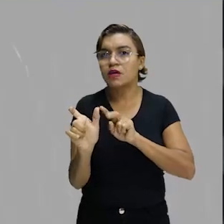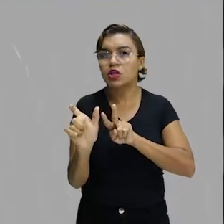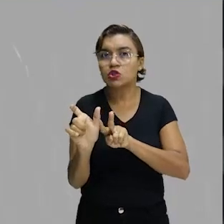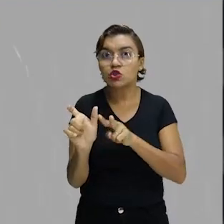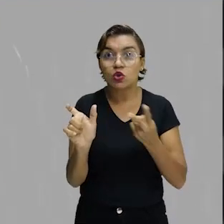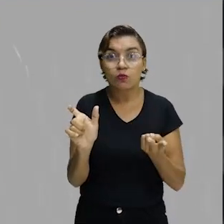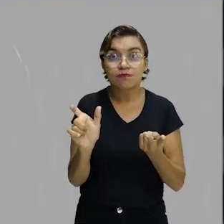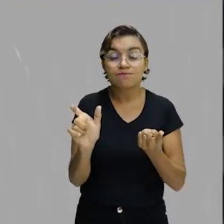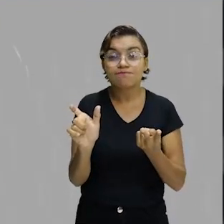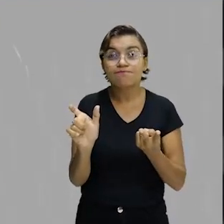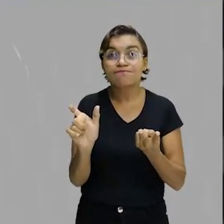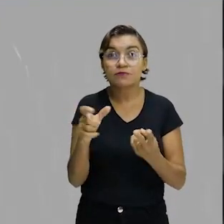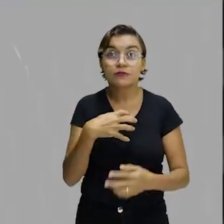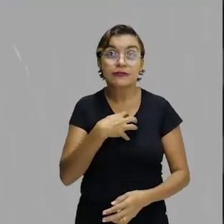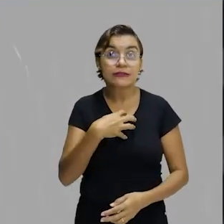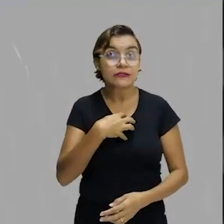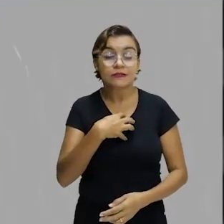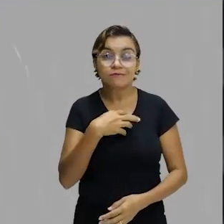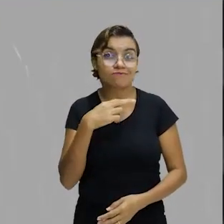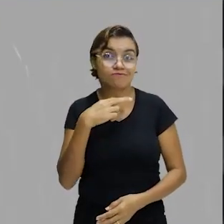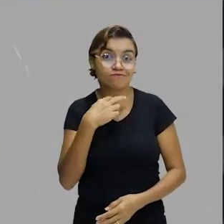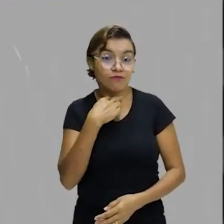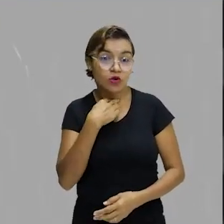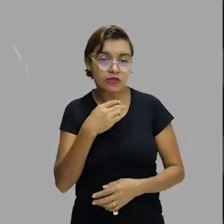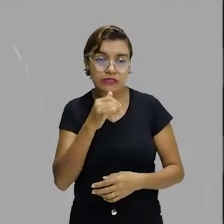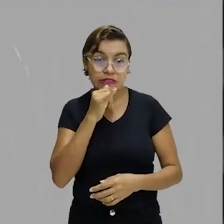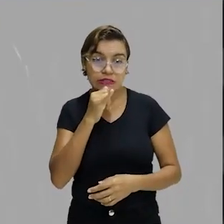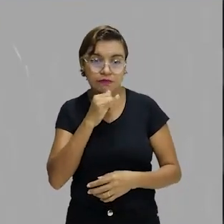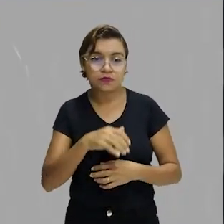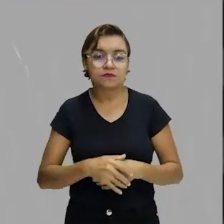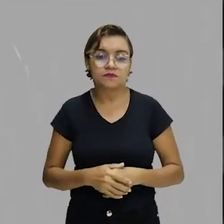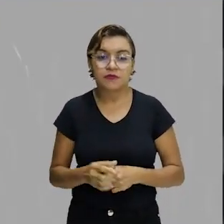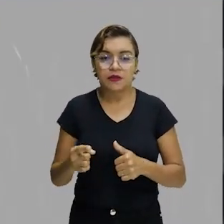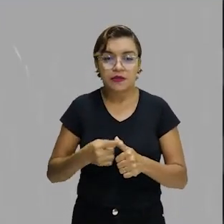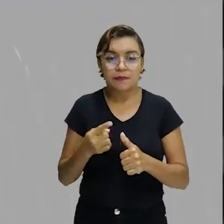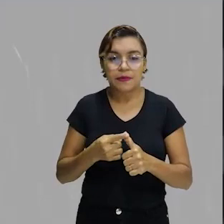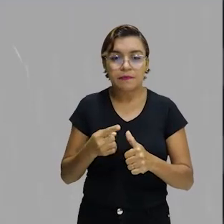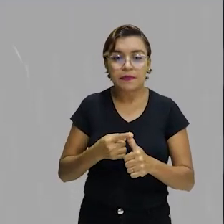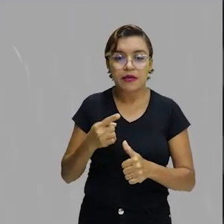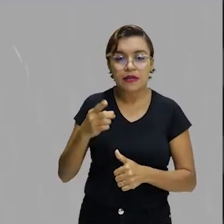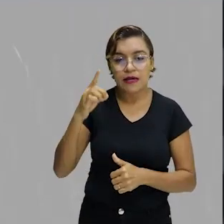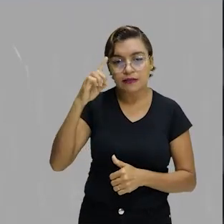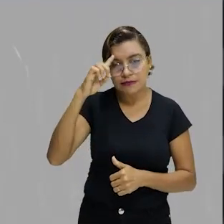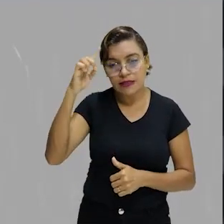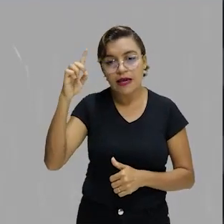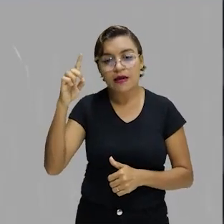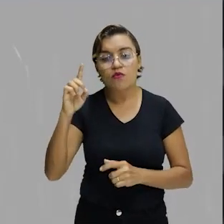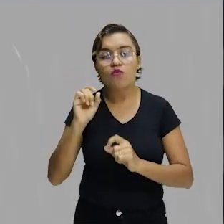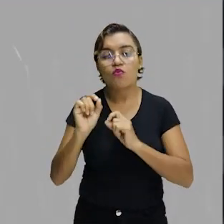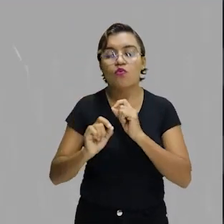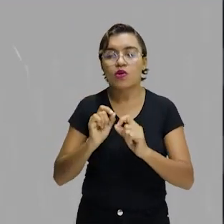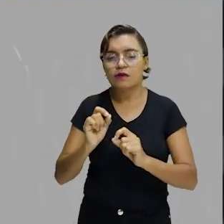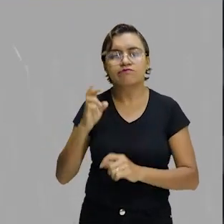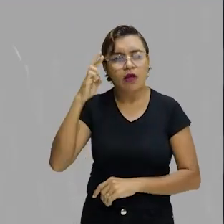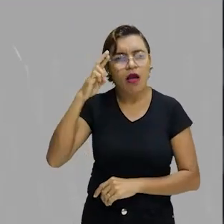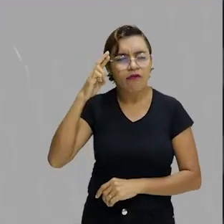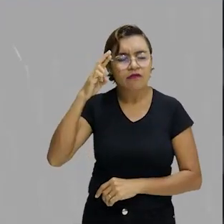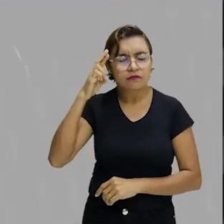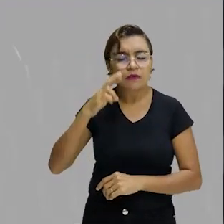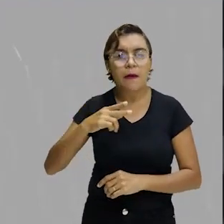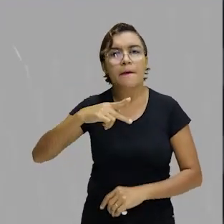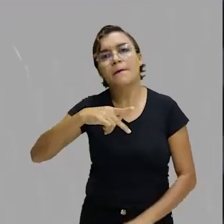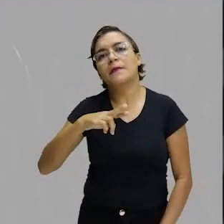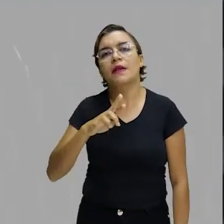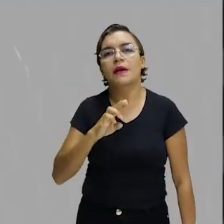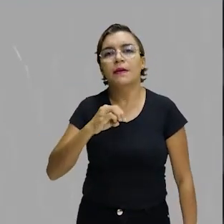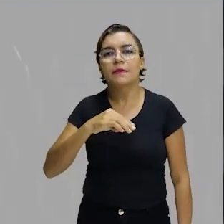está sendo feito aqui neste silogismo. Aqui, na primeira premissa, a palavra cão está sendo usada de um jeito,